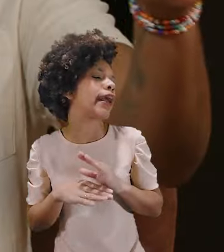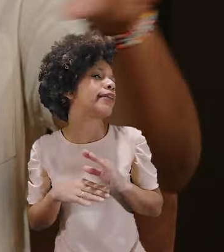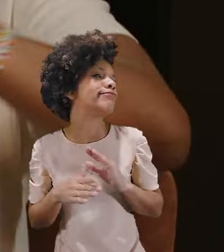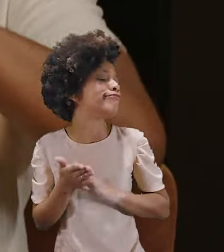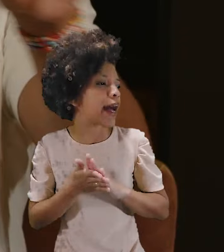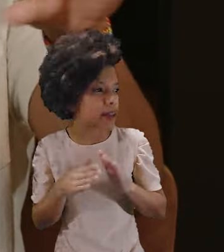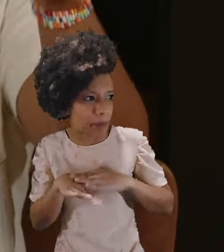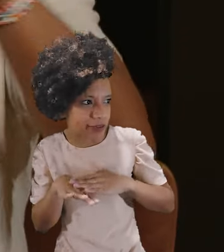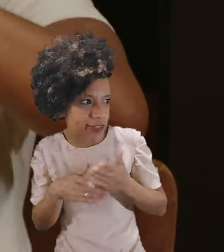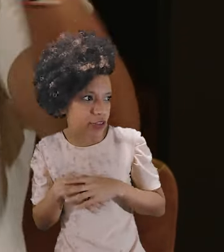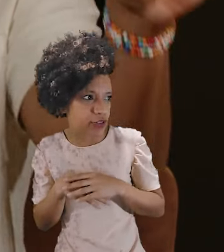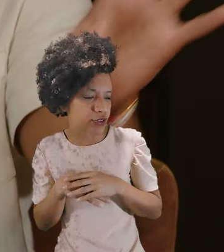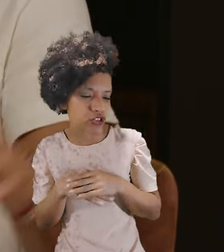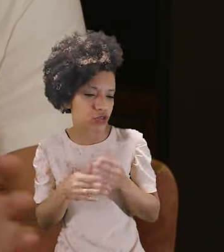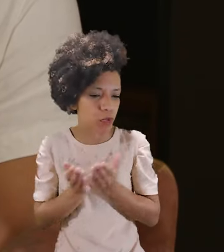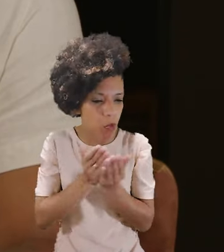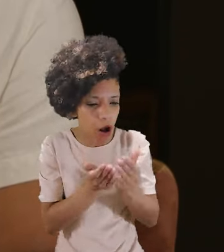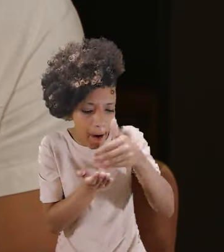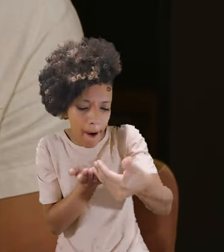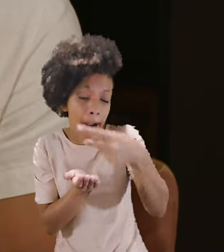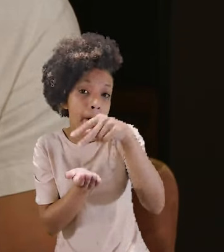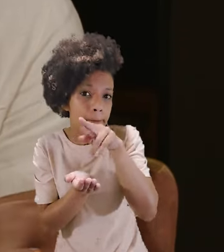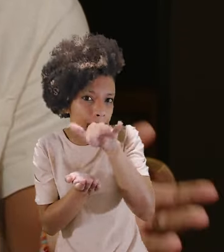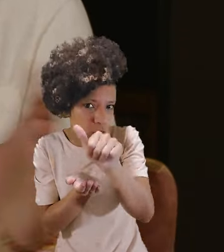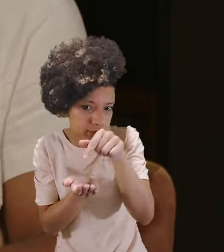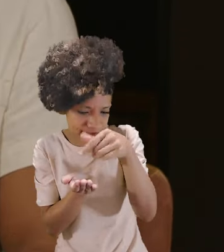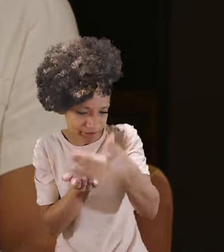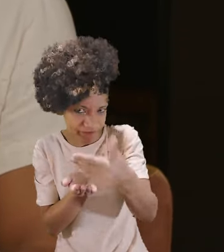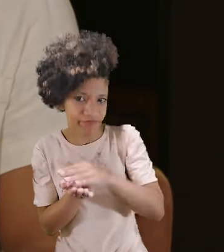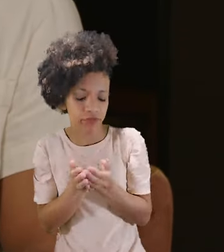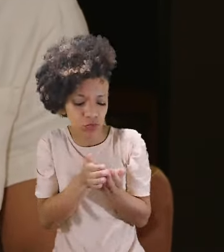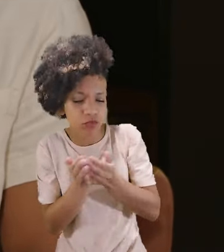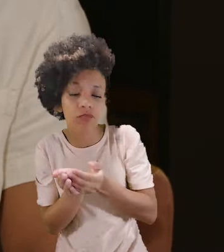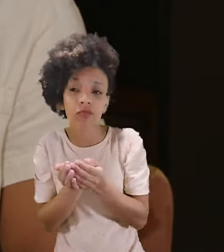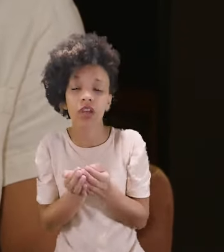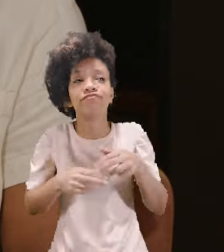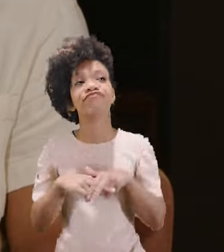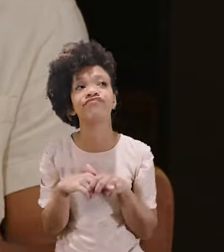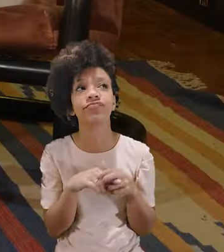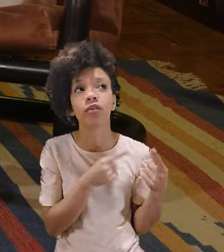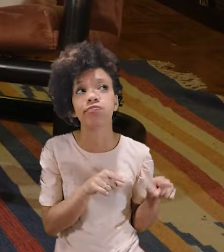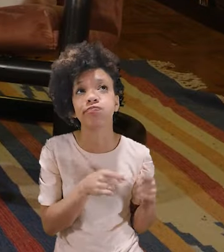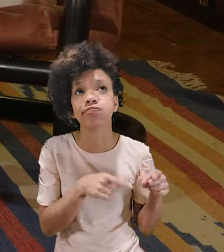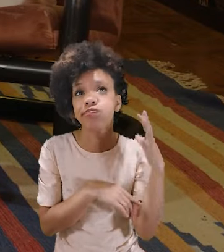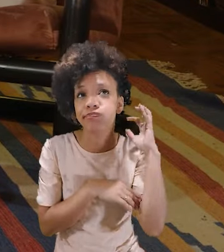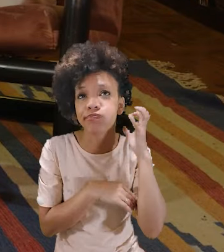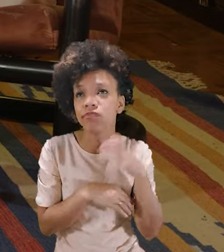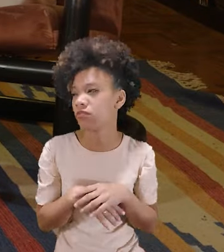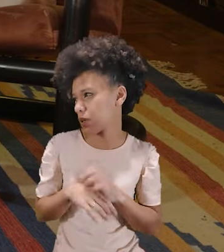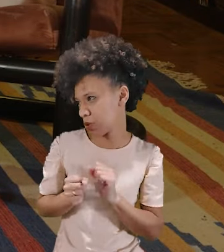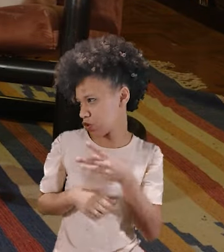além de olhar a Bruna Para a parte de frente do navio Então você fala sentado vai votar musiquinha né tem como